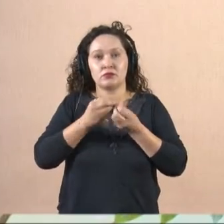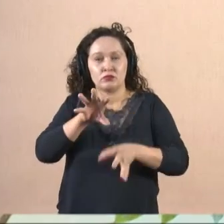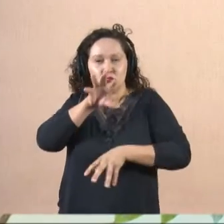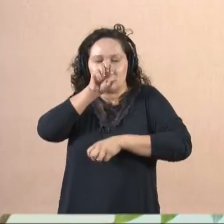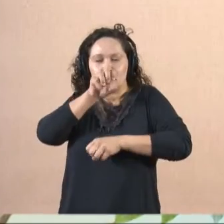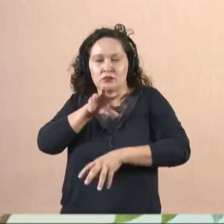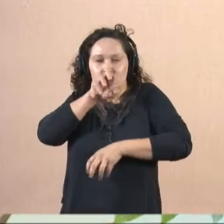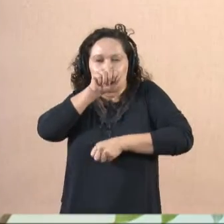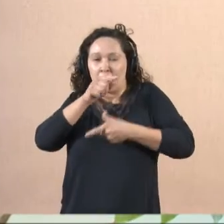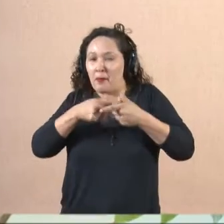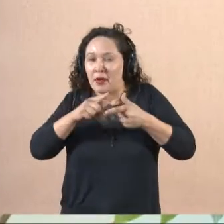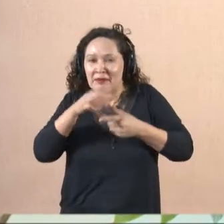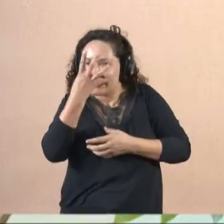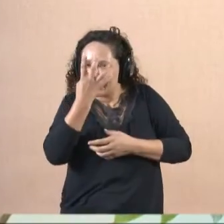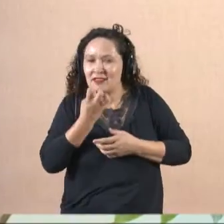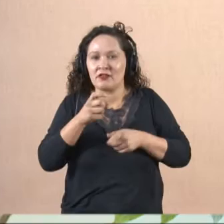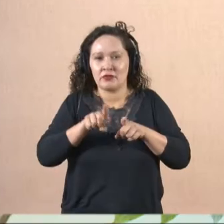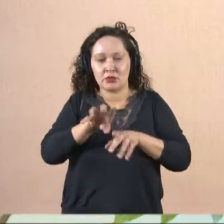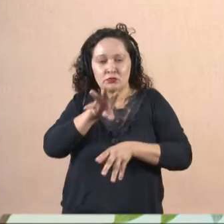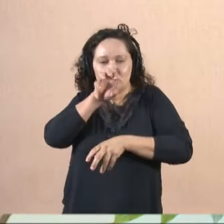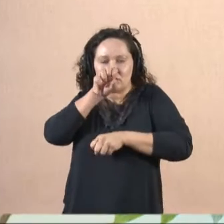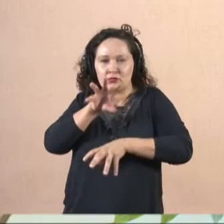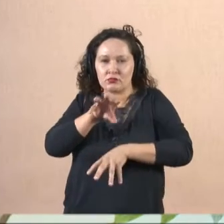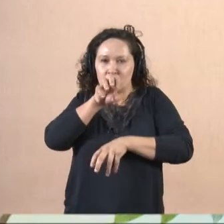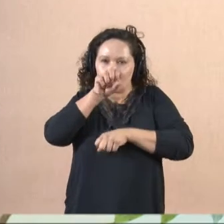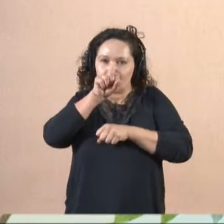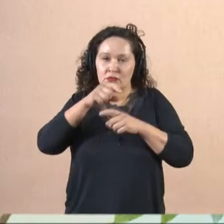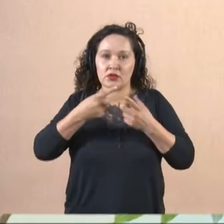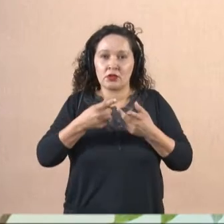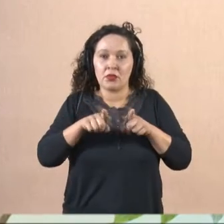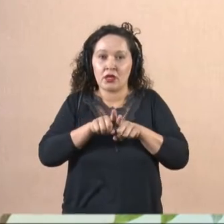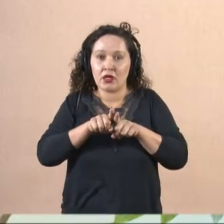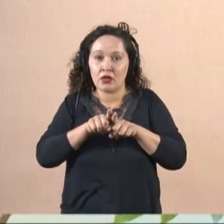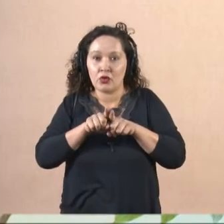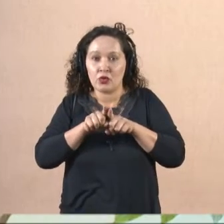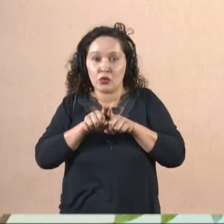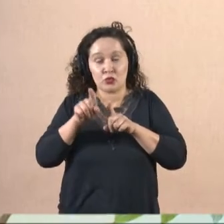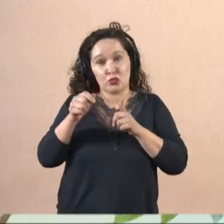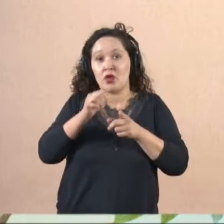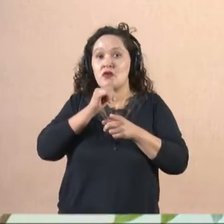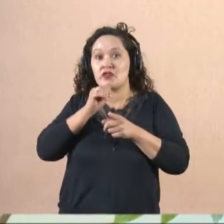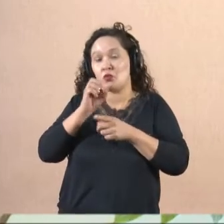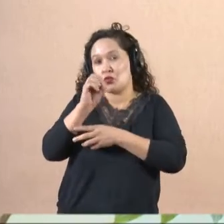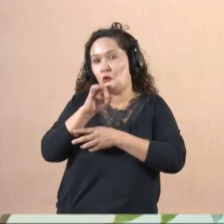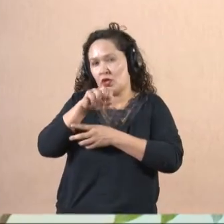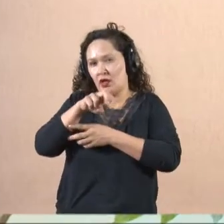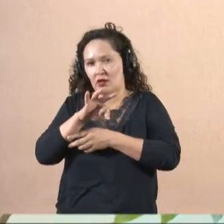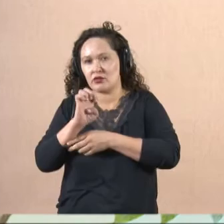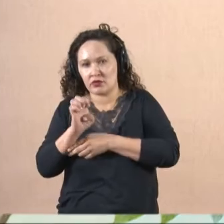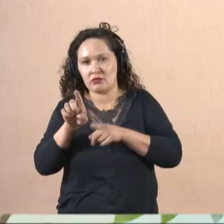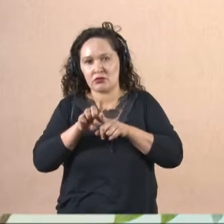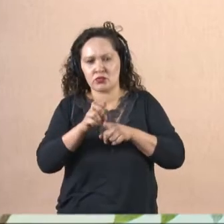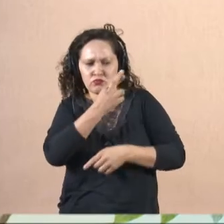respiratória aguda grave e um drone respiratório do médio oriente por exemplo e